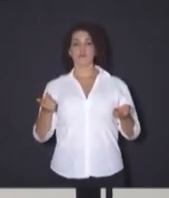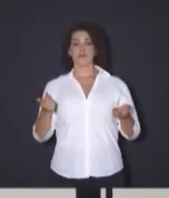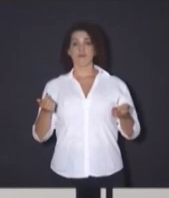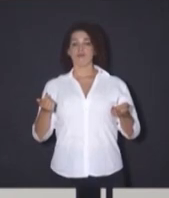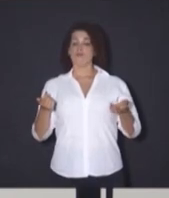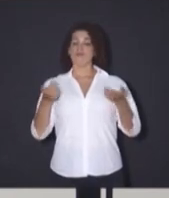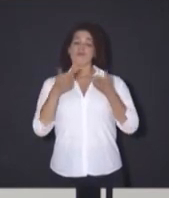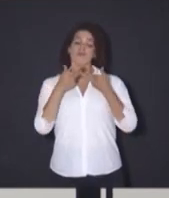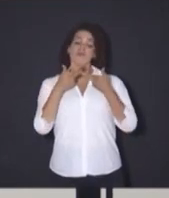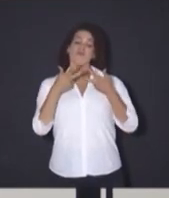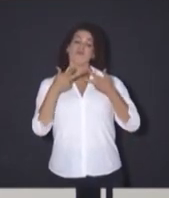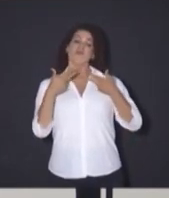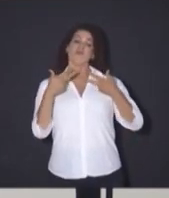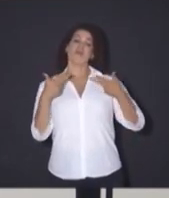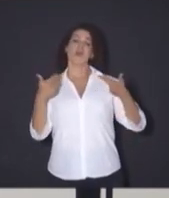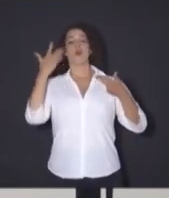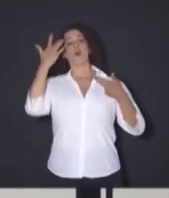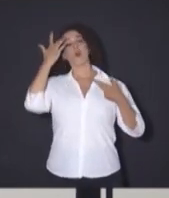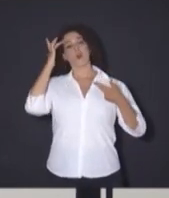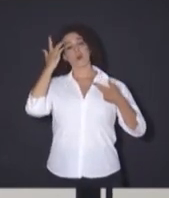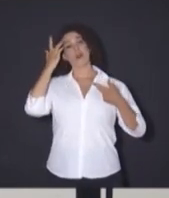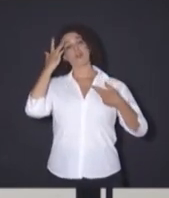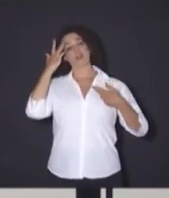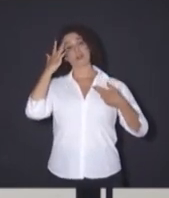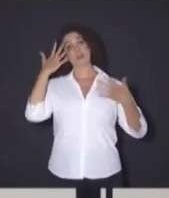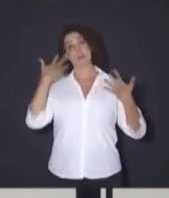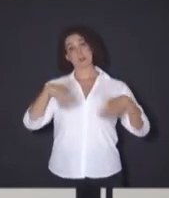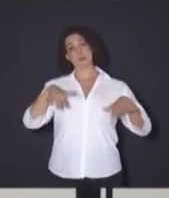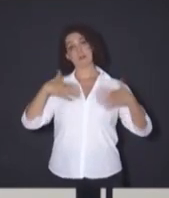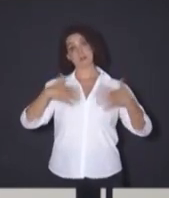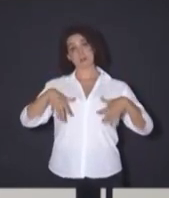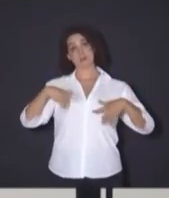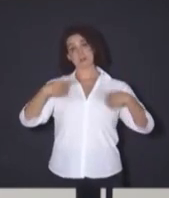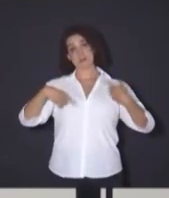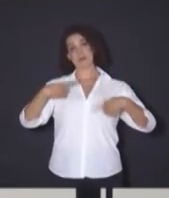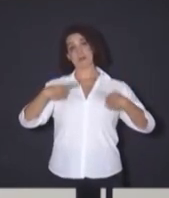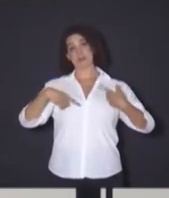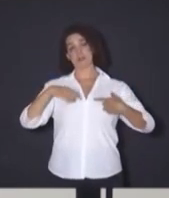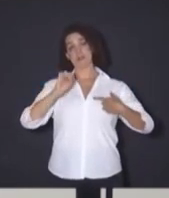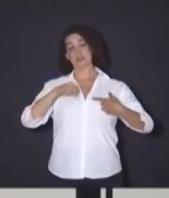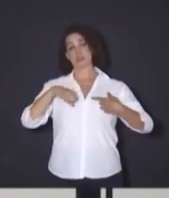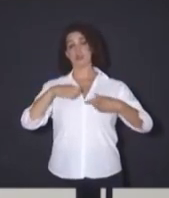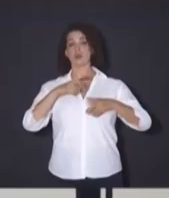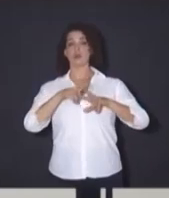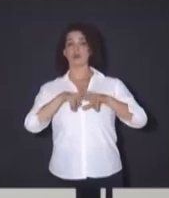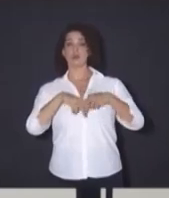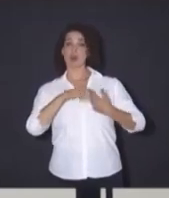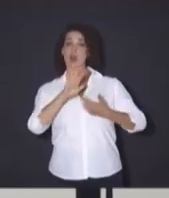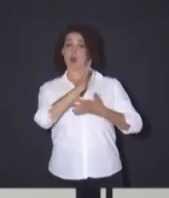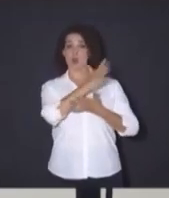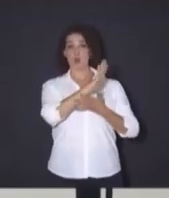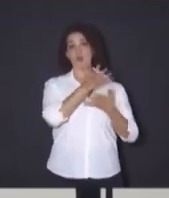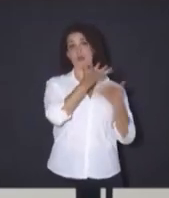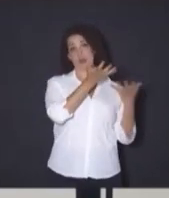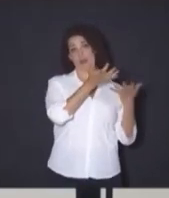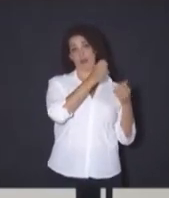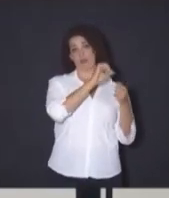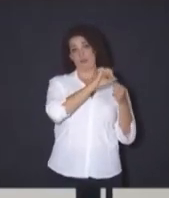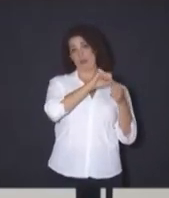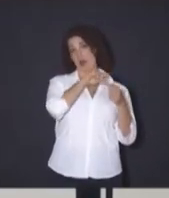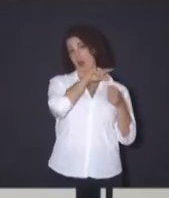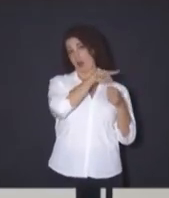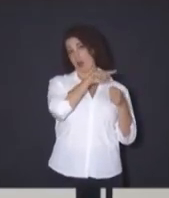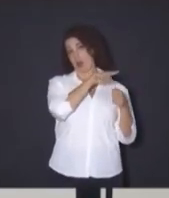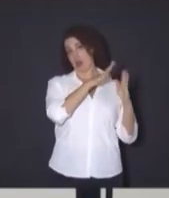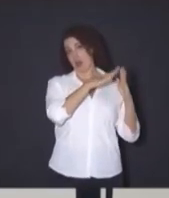São essas coisas que eu acho que é polêmico, porque uns querem e fazem nas suas casas e vão